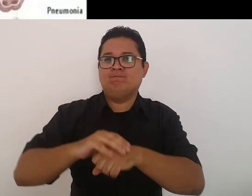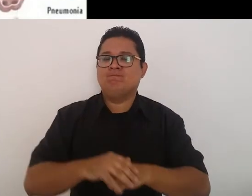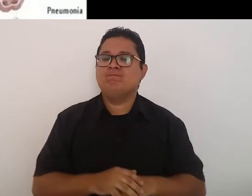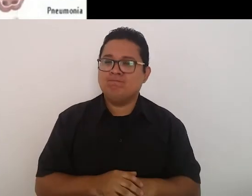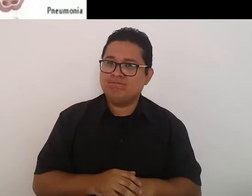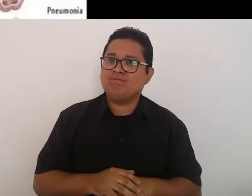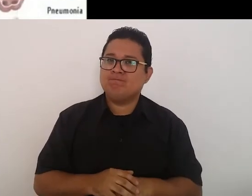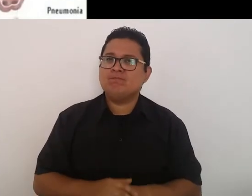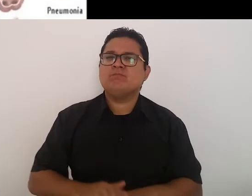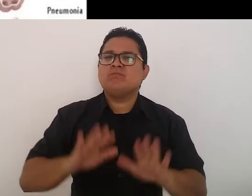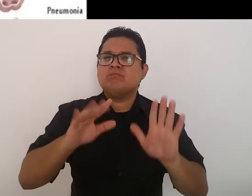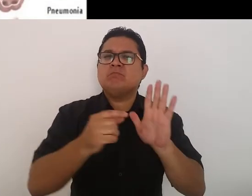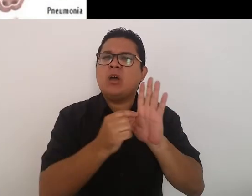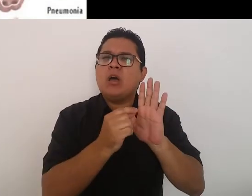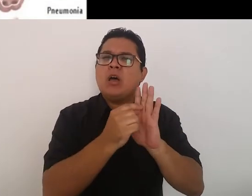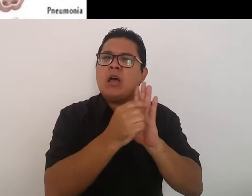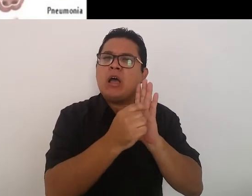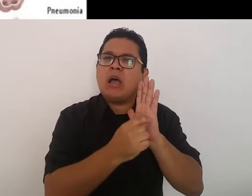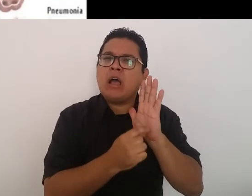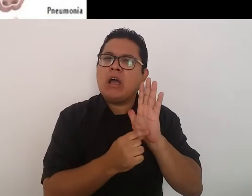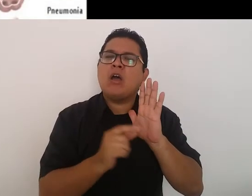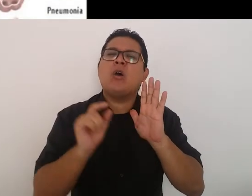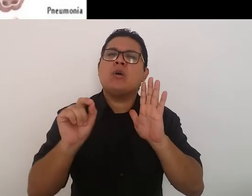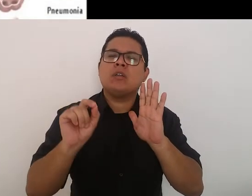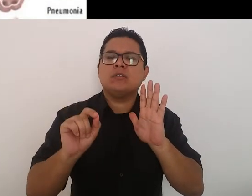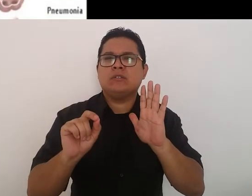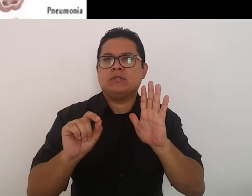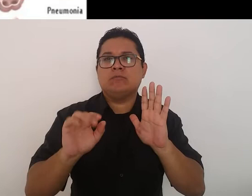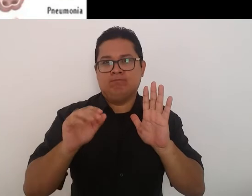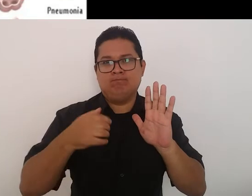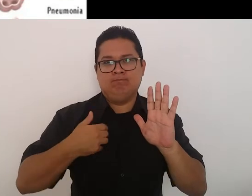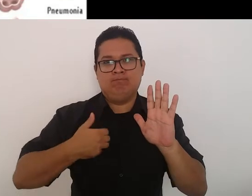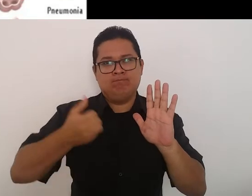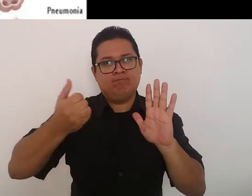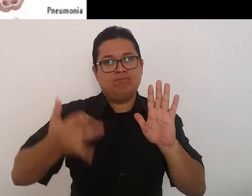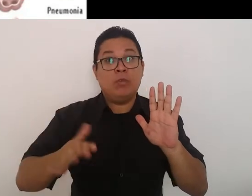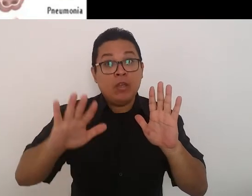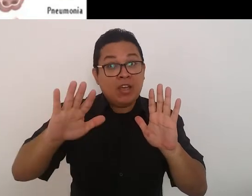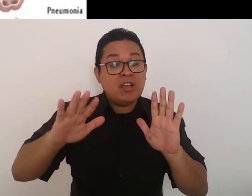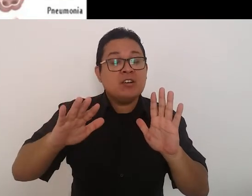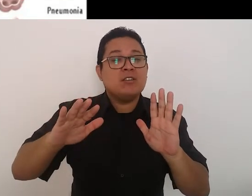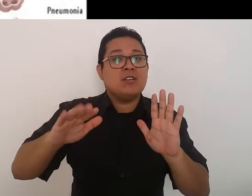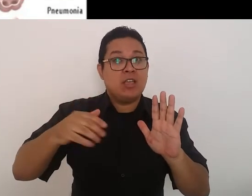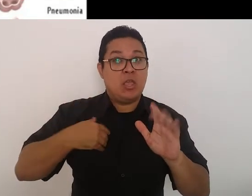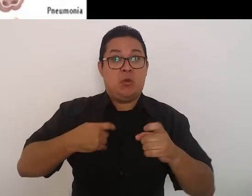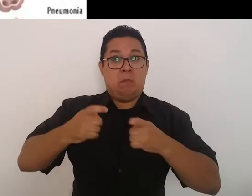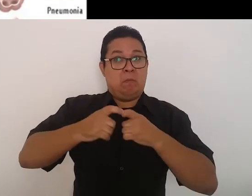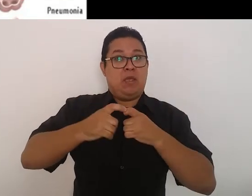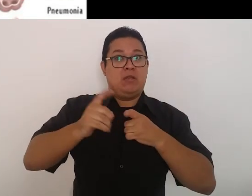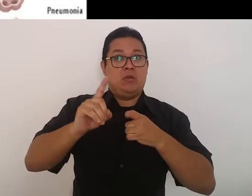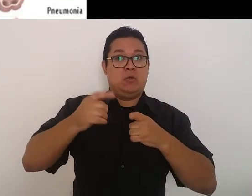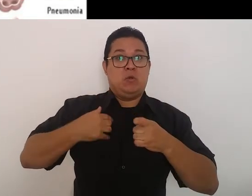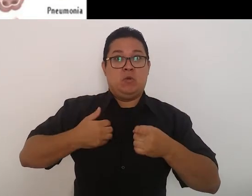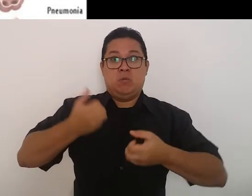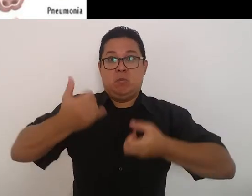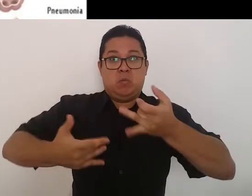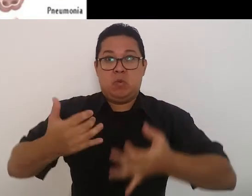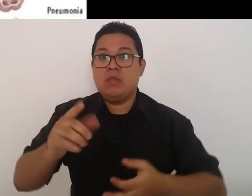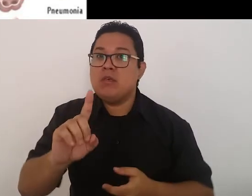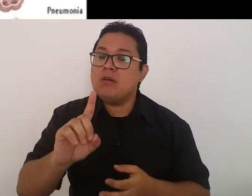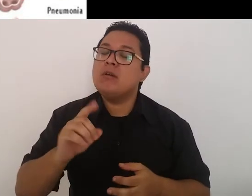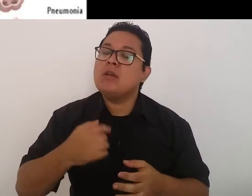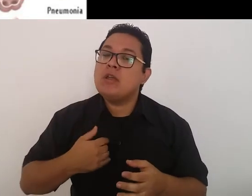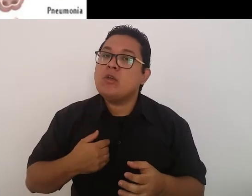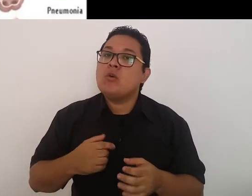simplificadamente o que são essas coisas. Pessoal, de novo, eu sou médico, tá? E é uma doença ainda que está no